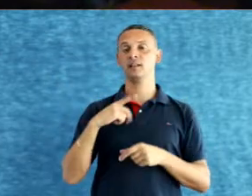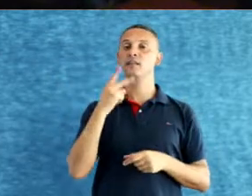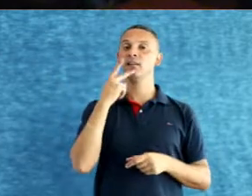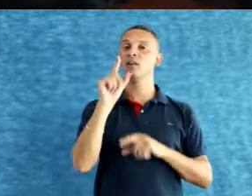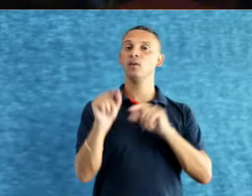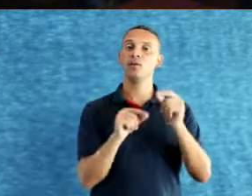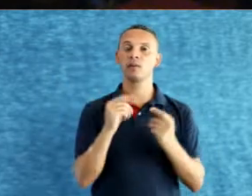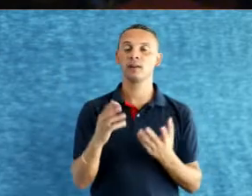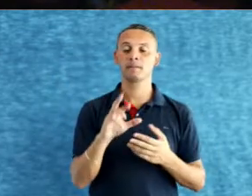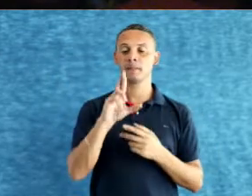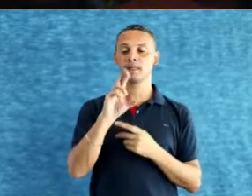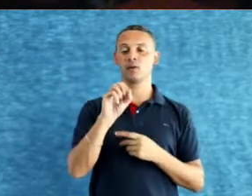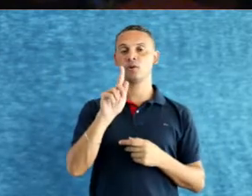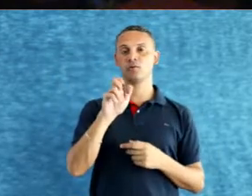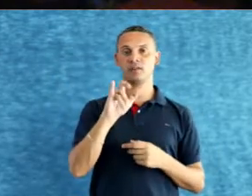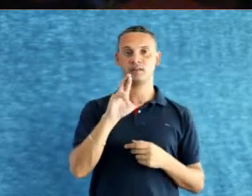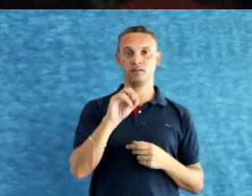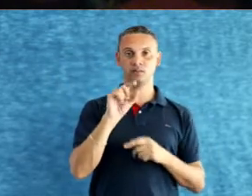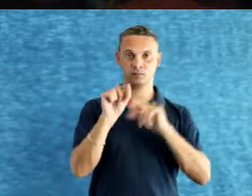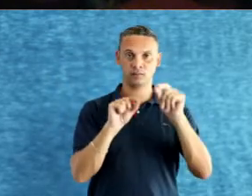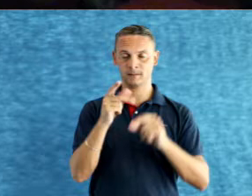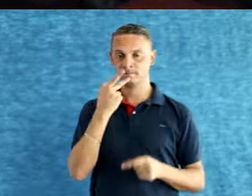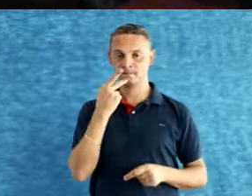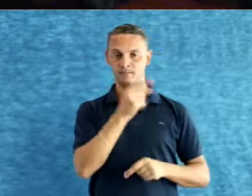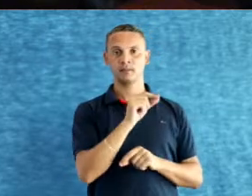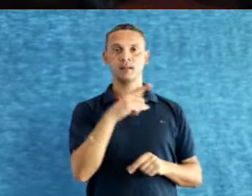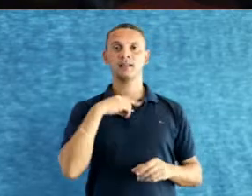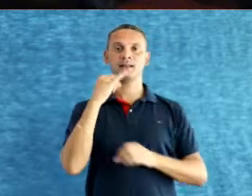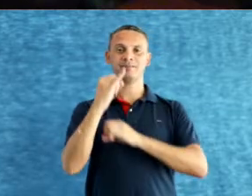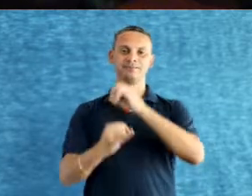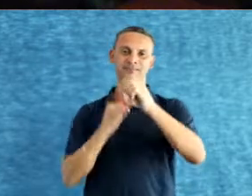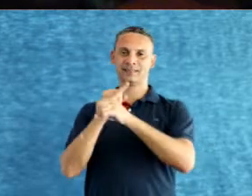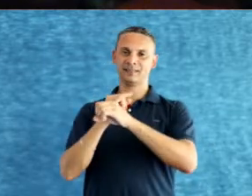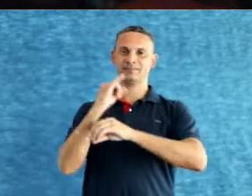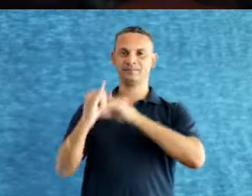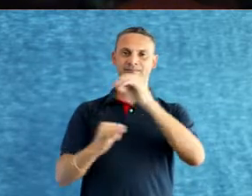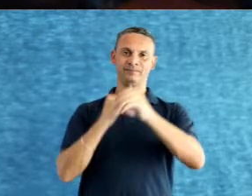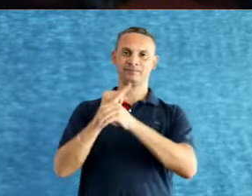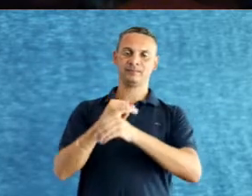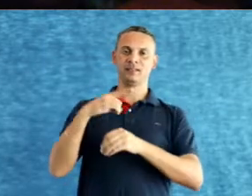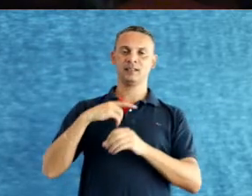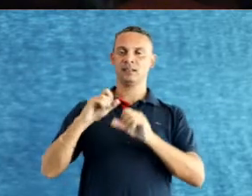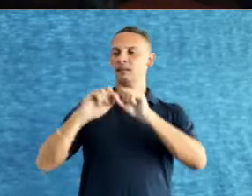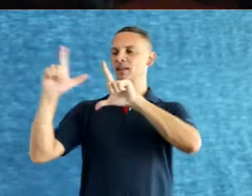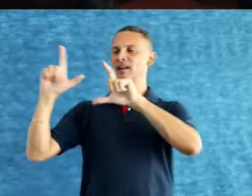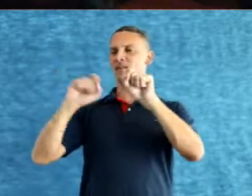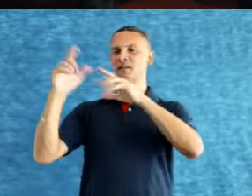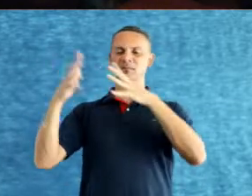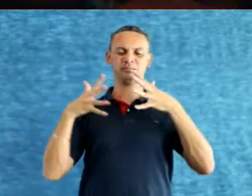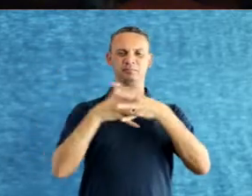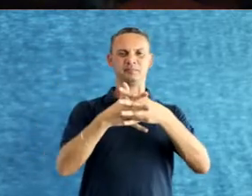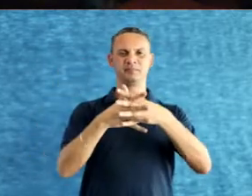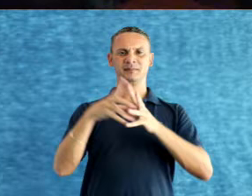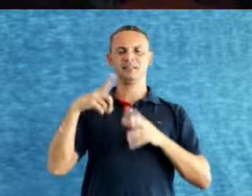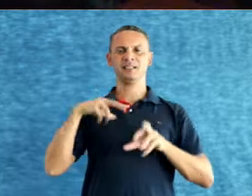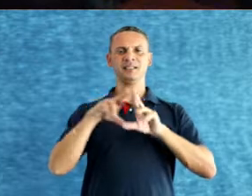30 anos mais nova que ela nasceu. E é isso. Então, essas 3 fotos. É como o mesmo problema da Maria Firmina